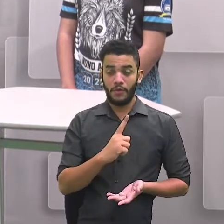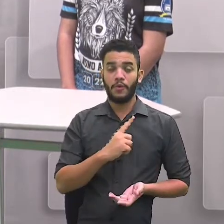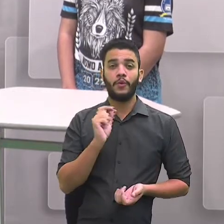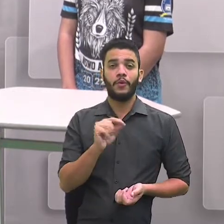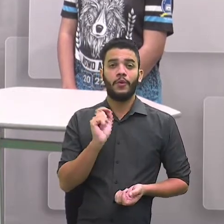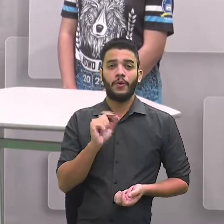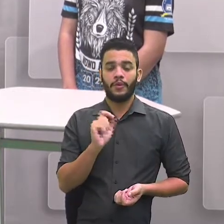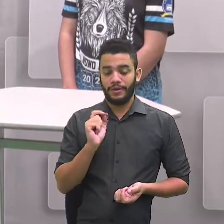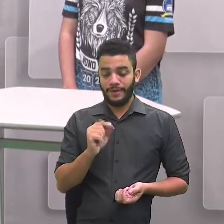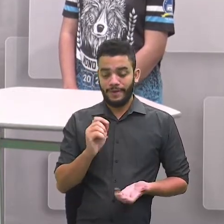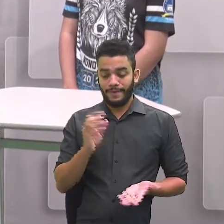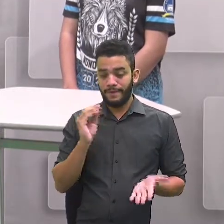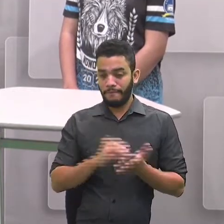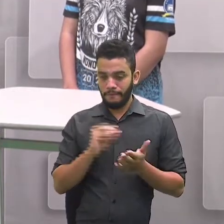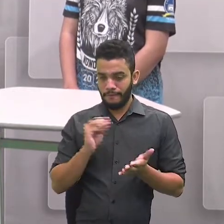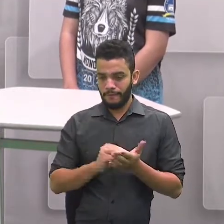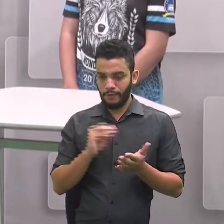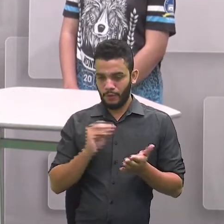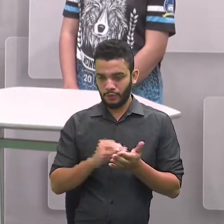Um detalhe.